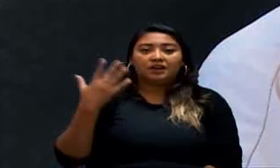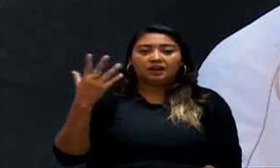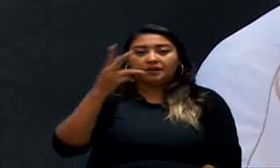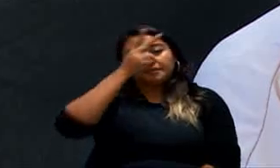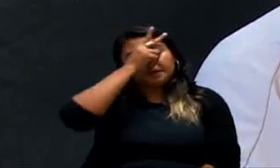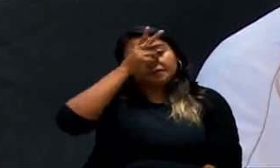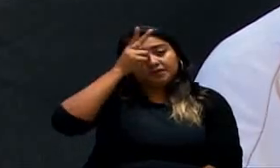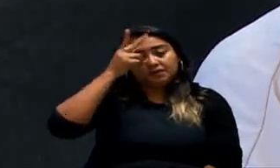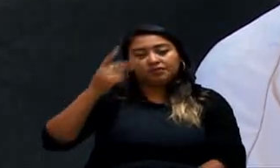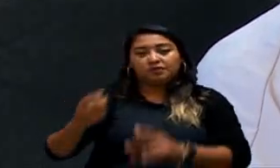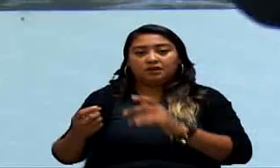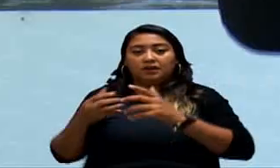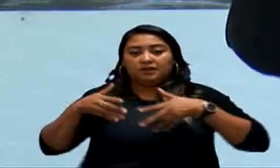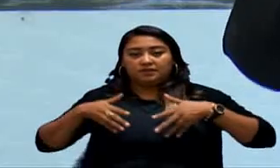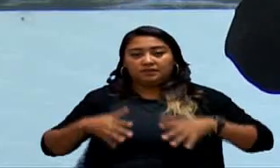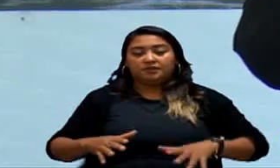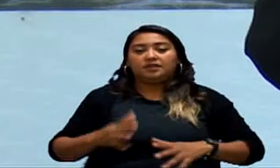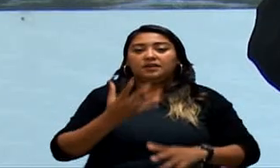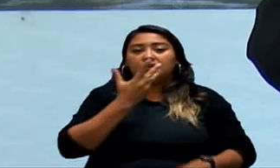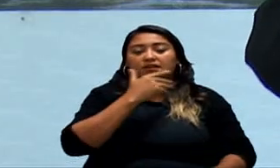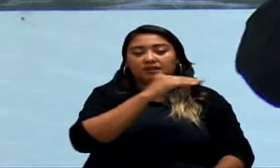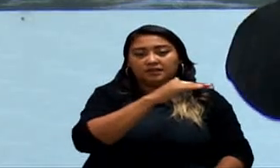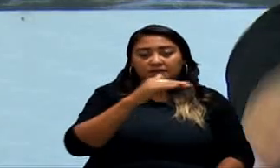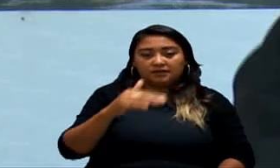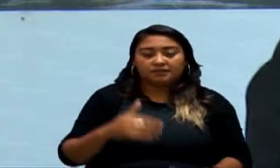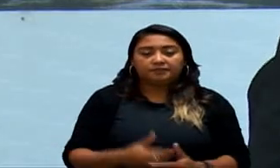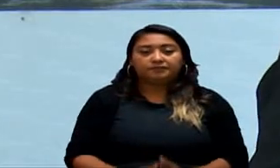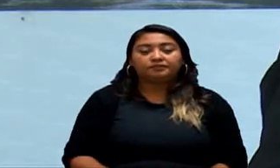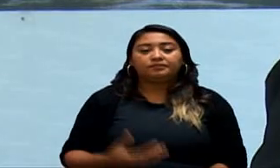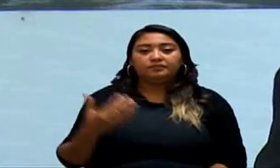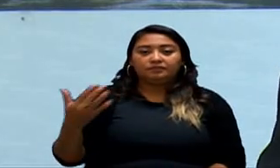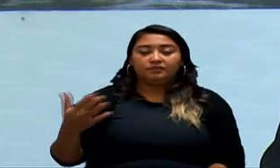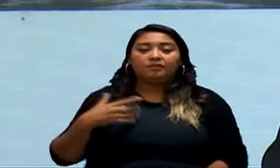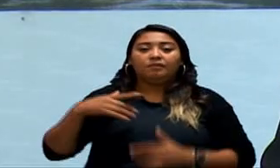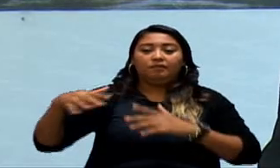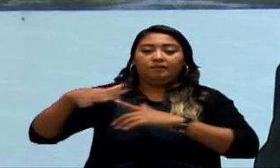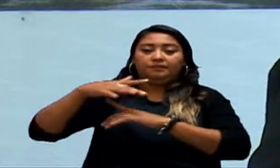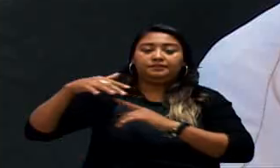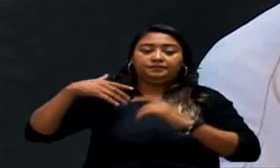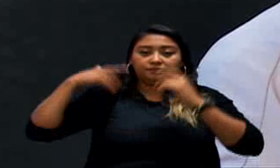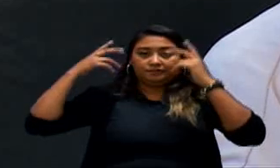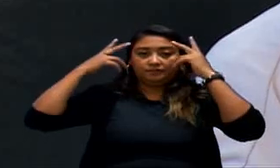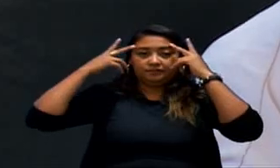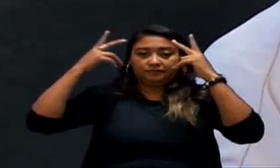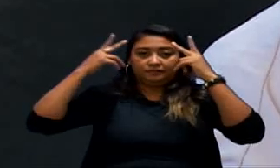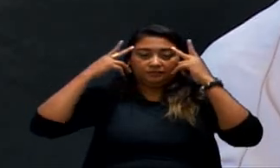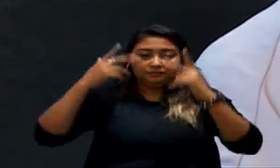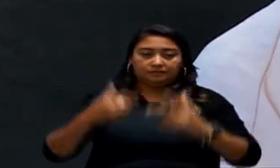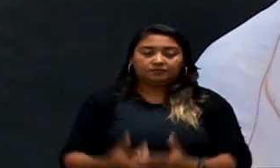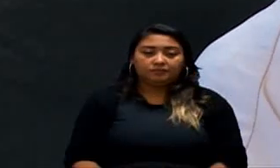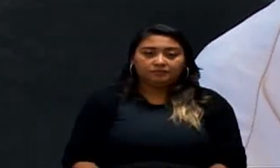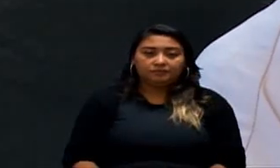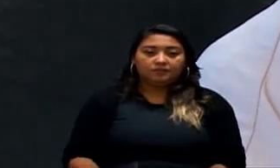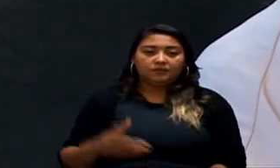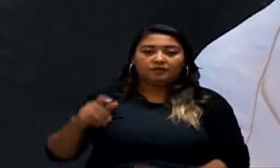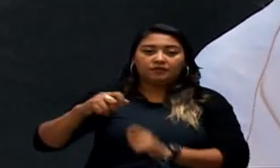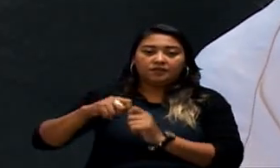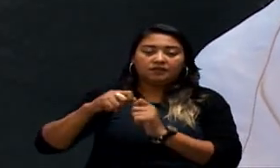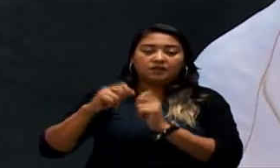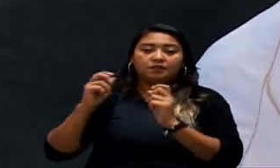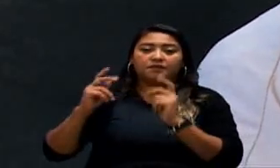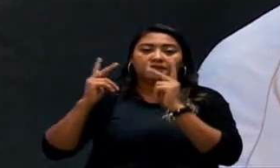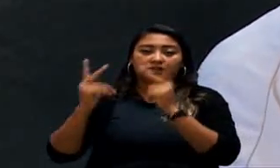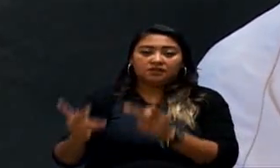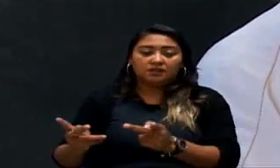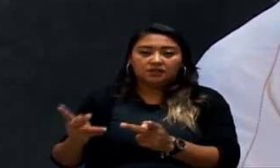prefeitura o nascimento da criança. É menos burocrático, eu estava entendeu? No Parque Natural, e fazendo lá uma visita no